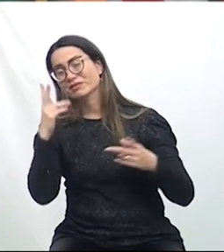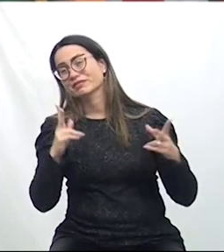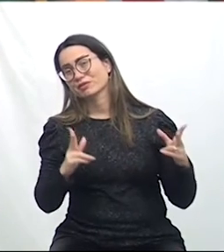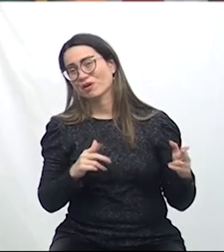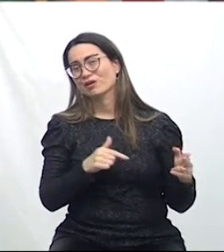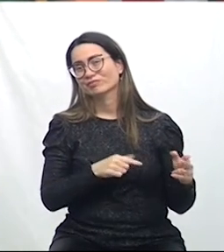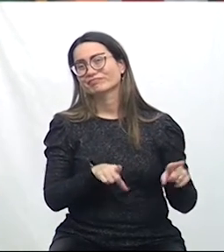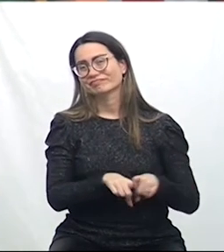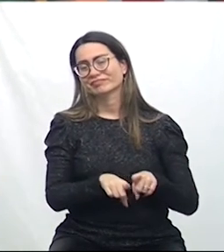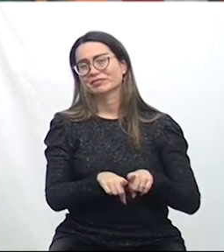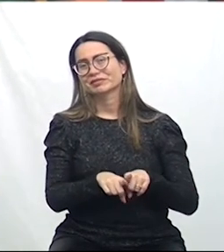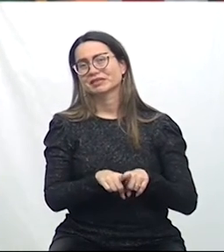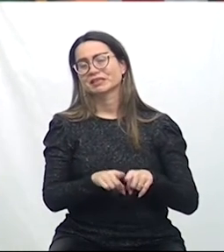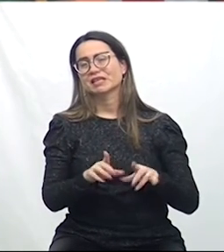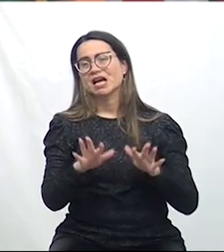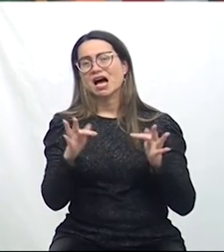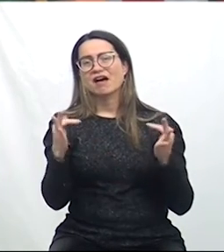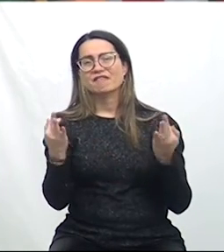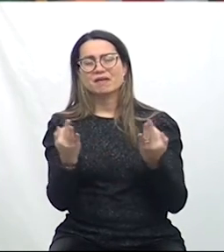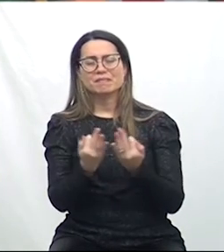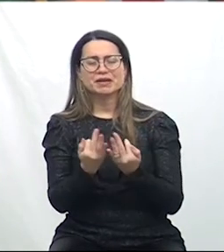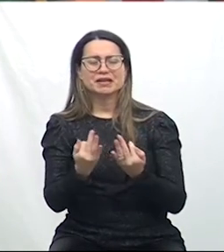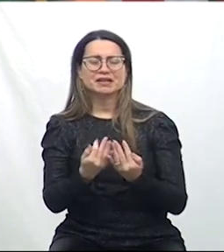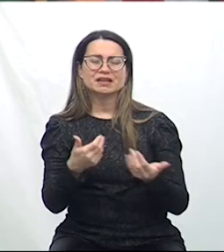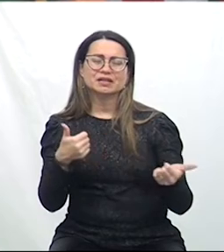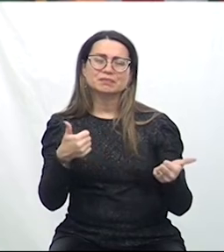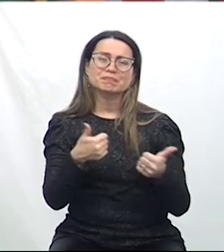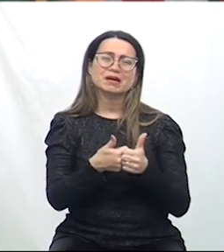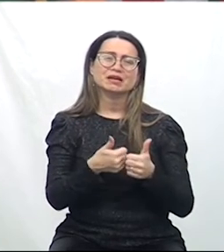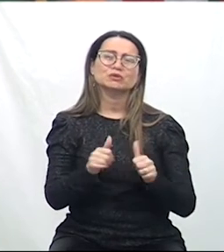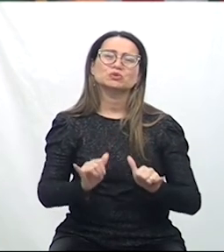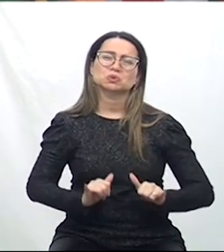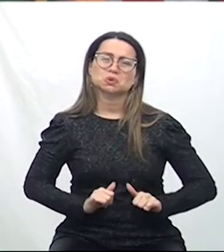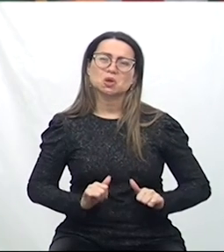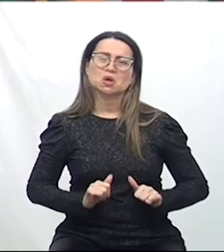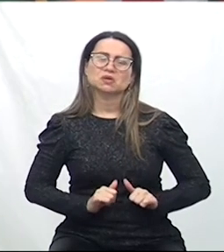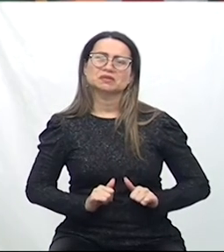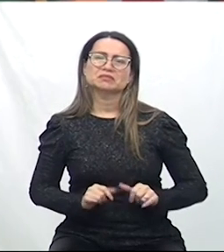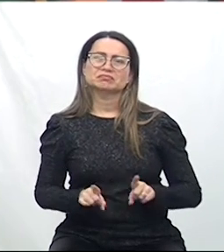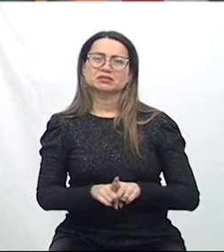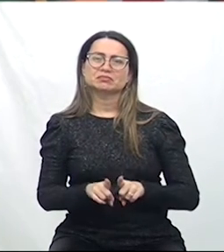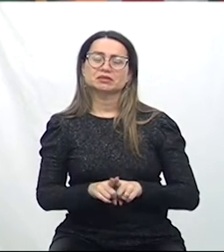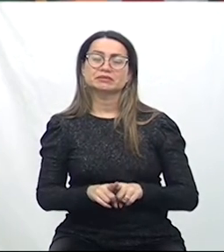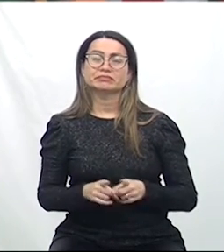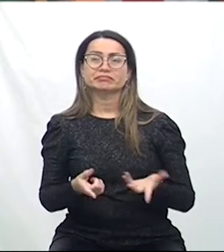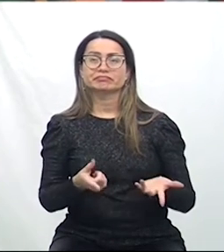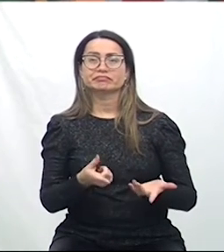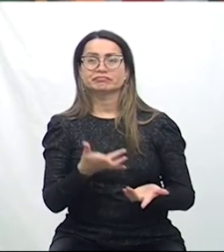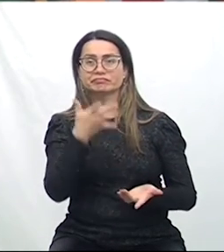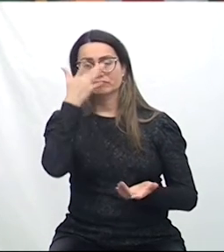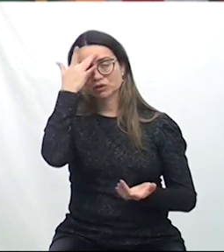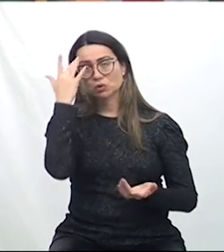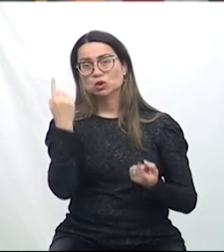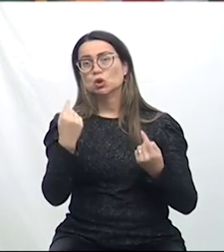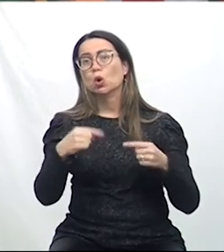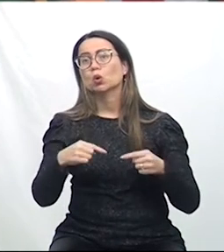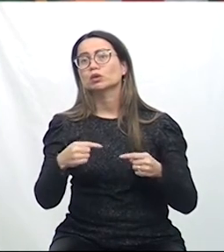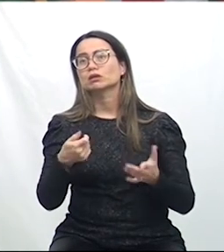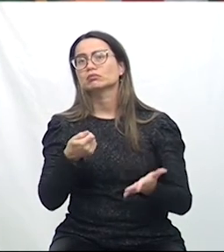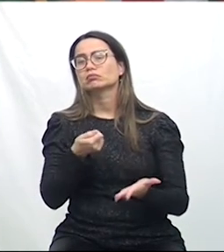falaram, a família, todos que estão próximos sofrem. E tem pessoas que são contra esse tipo de internação. Mas